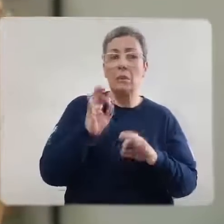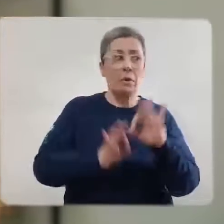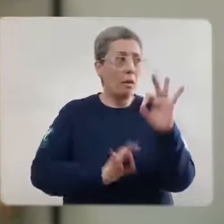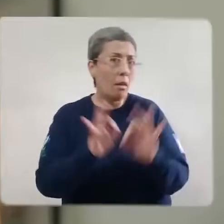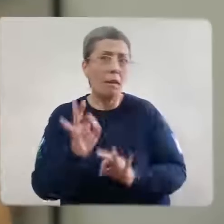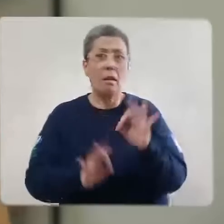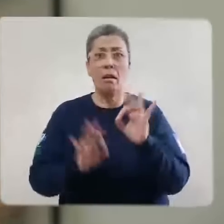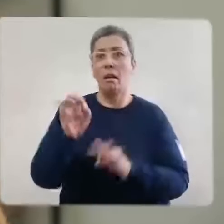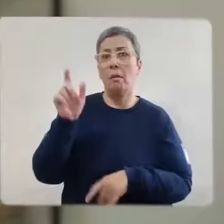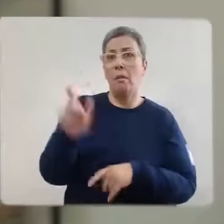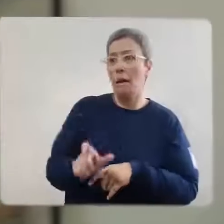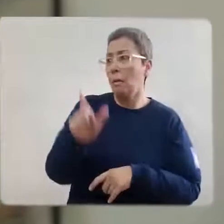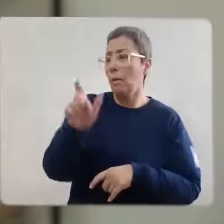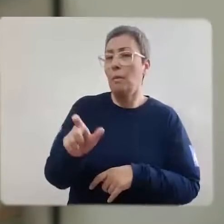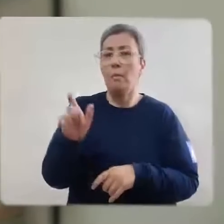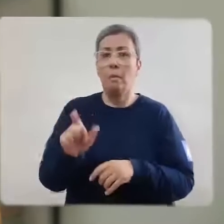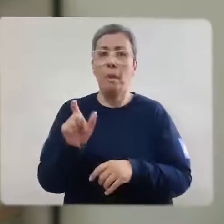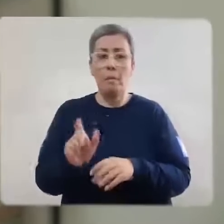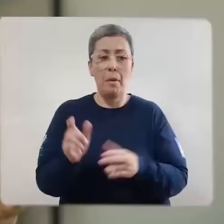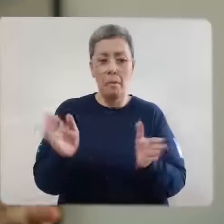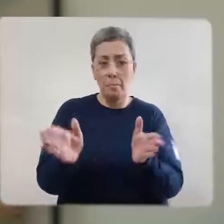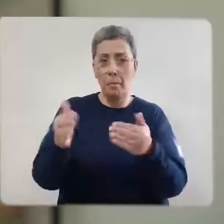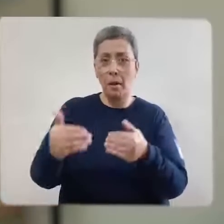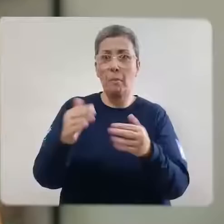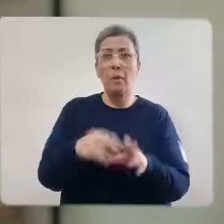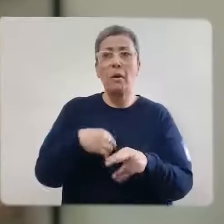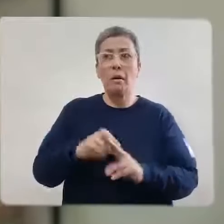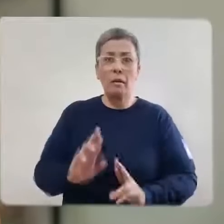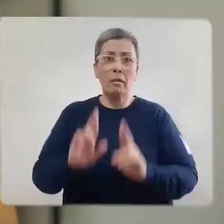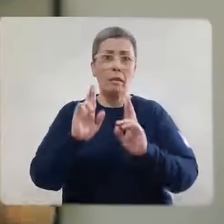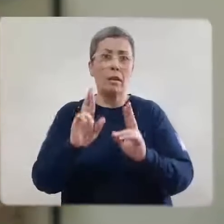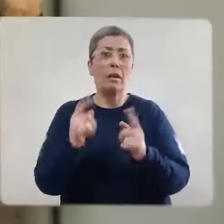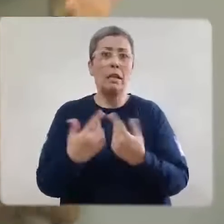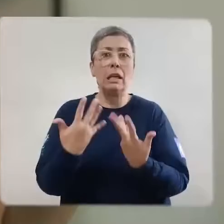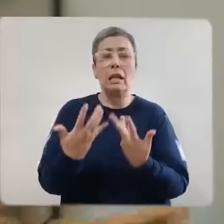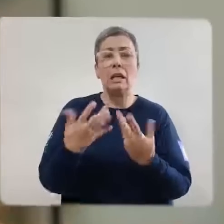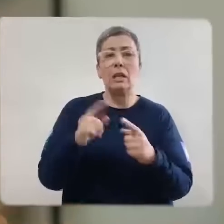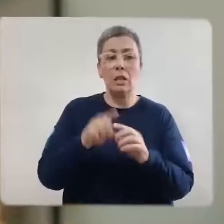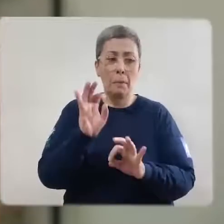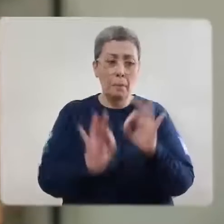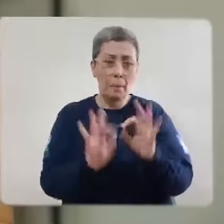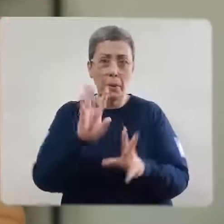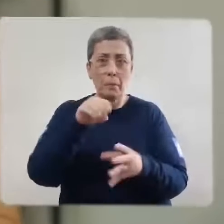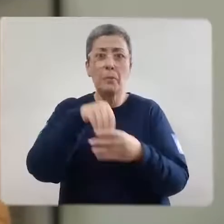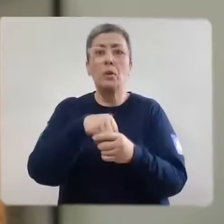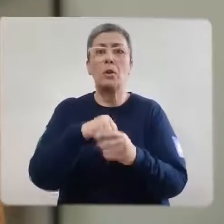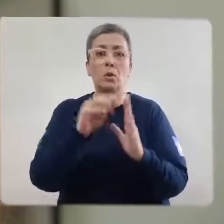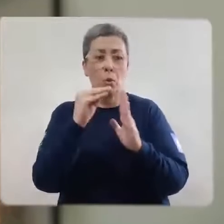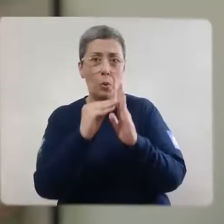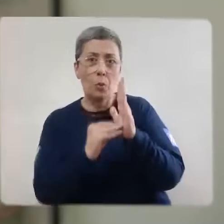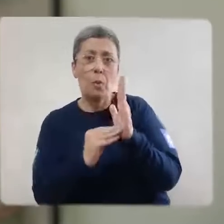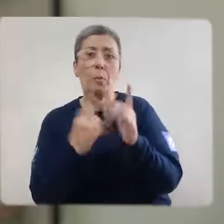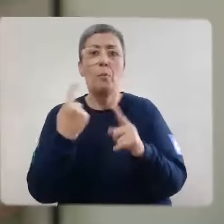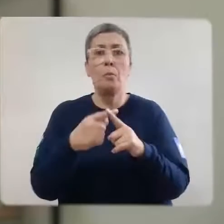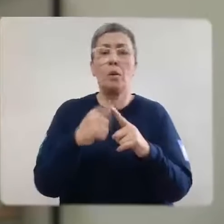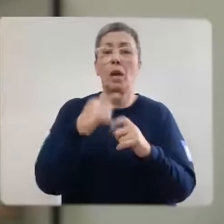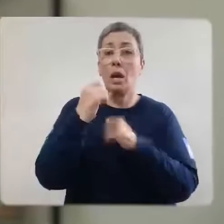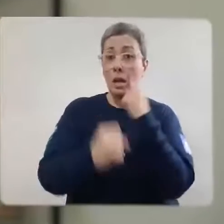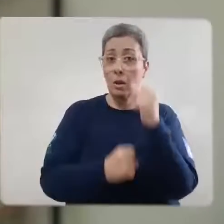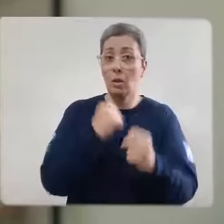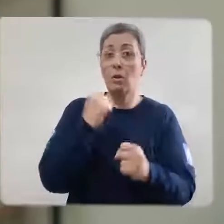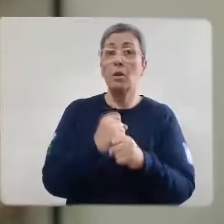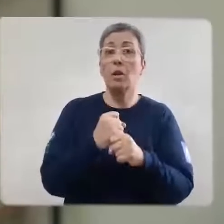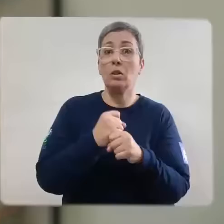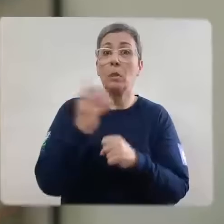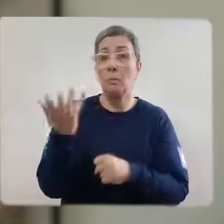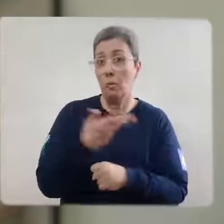tentando organizar o indivíduo, né? De uma forma esperada, dentro daquele planejamento que eu montei, porque o ano,